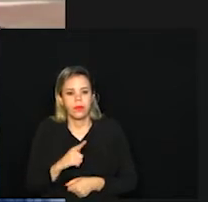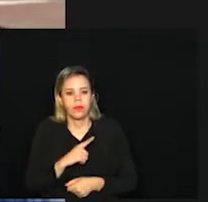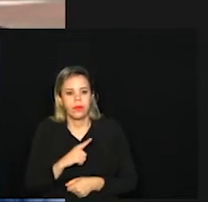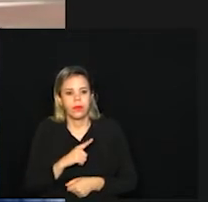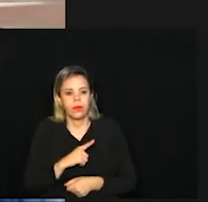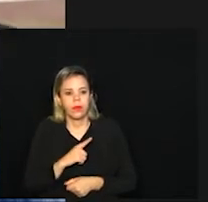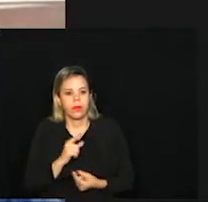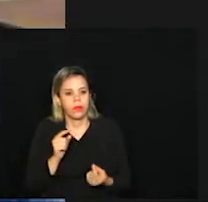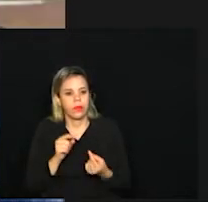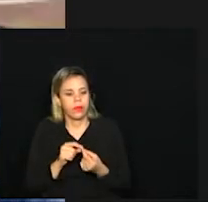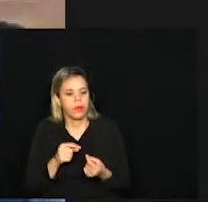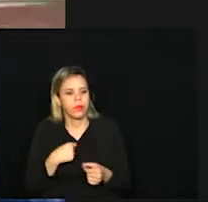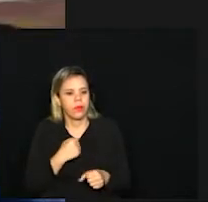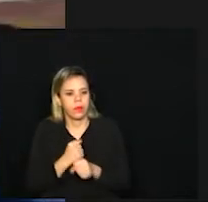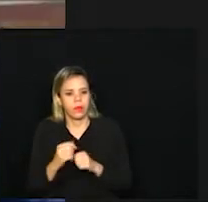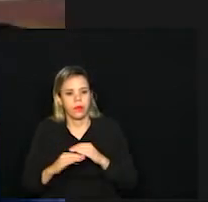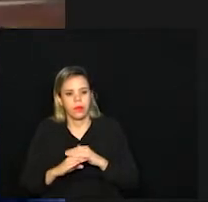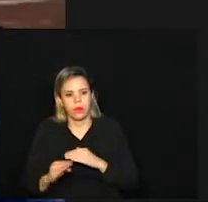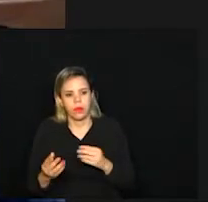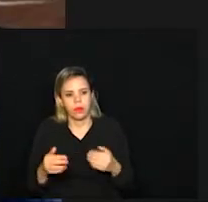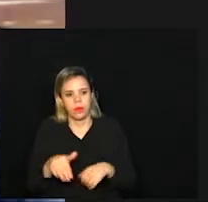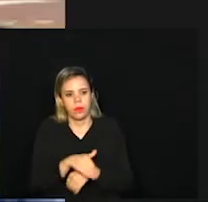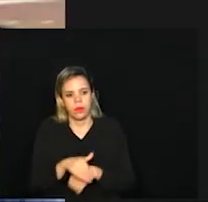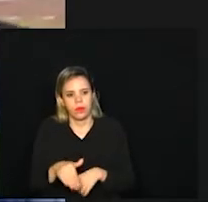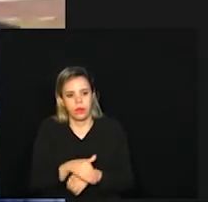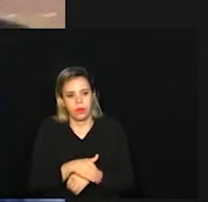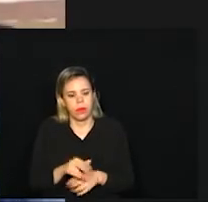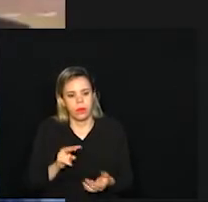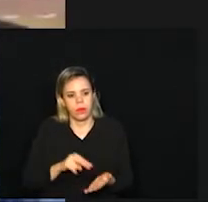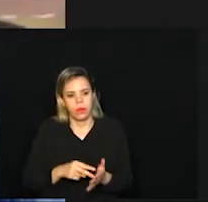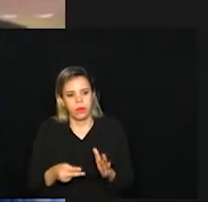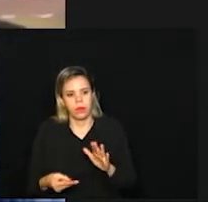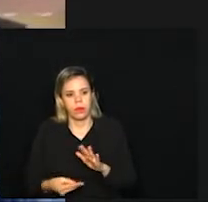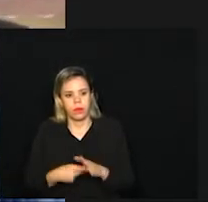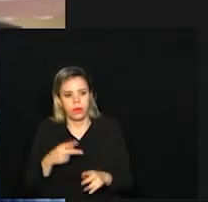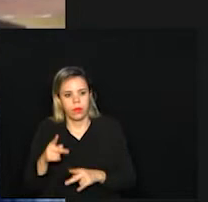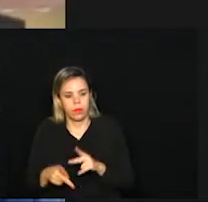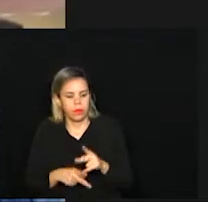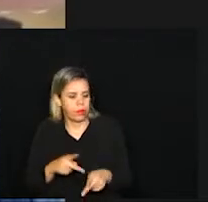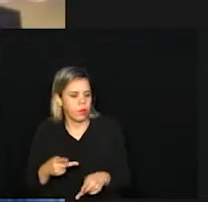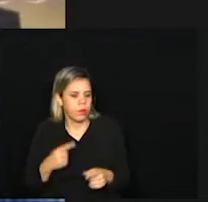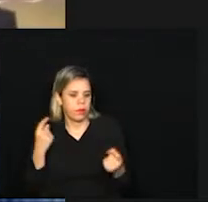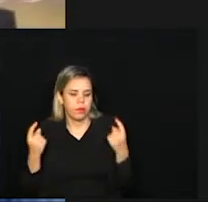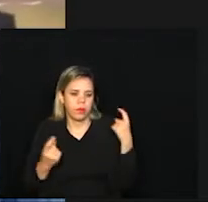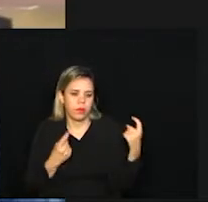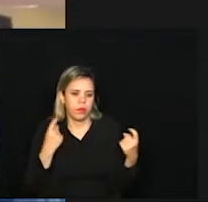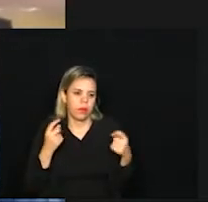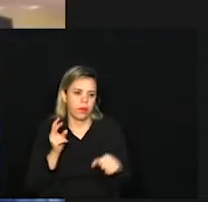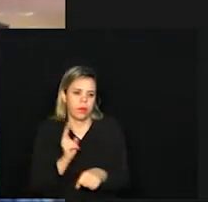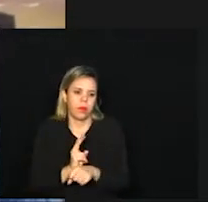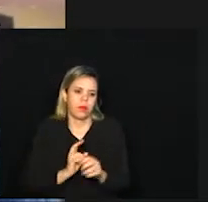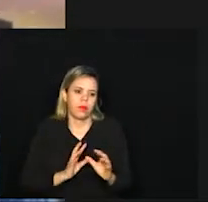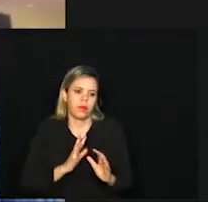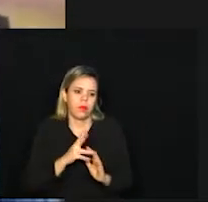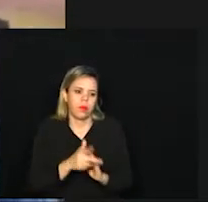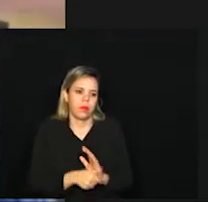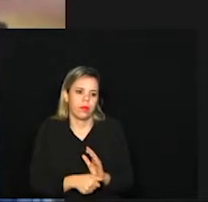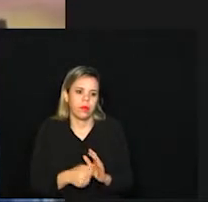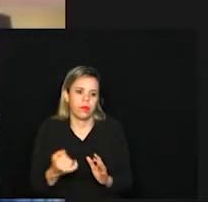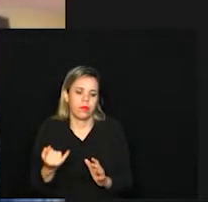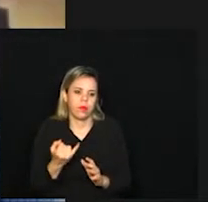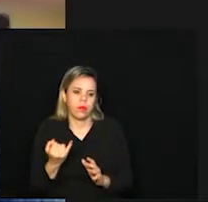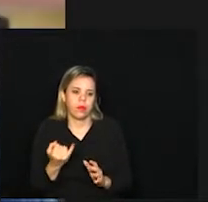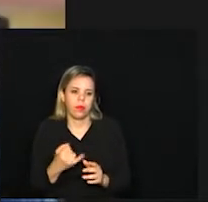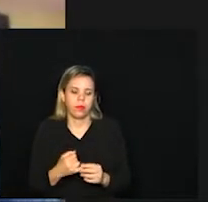com que tipo de pavimentos colocar nas ruas Isso significa que a população está preocupado com a preservação ambiental o que é